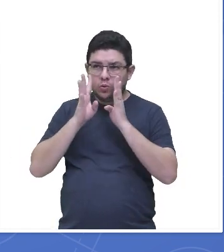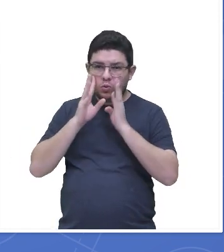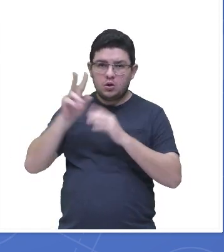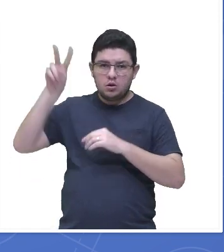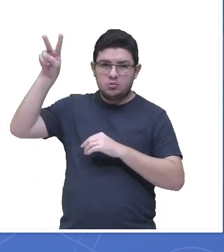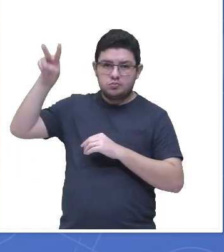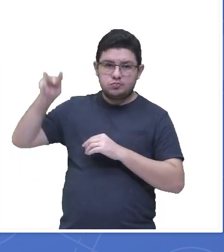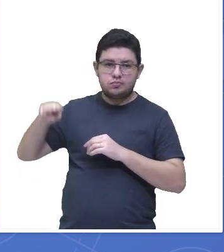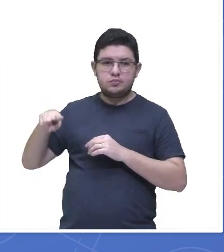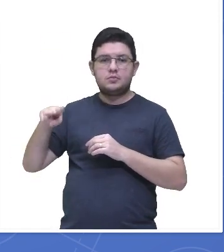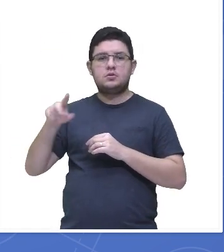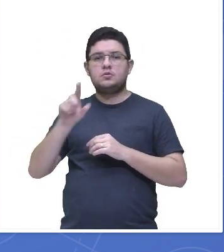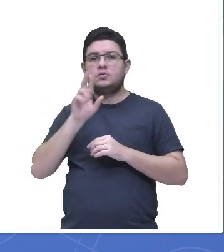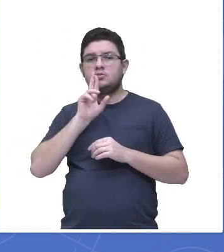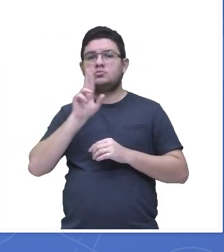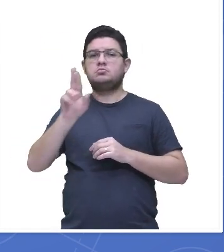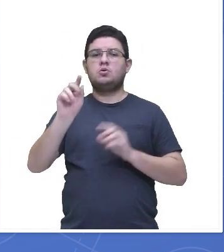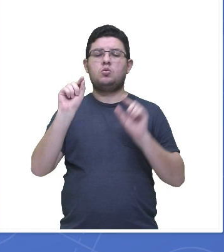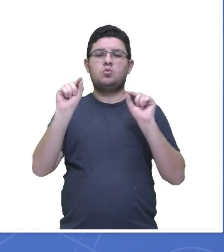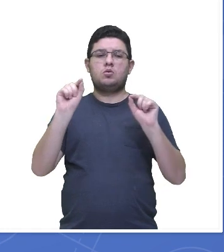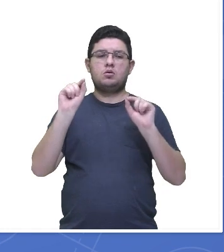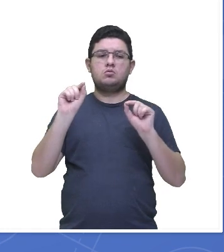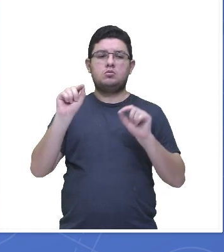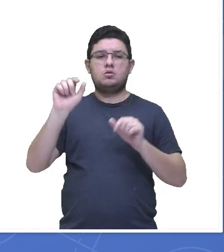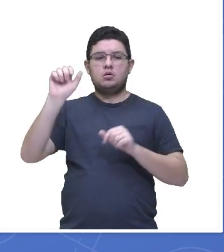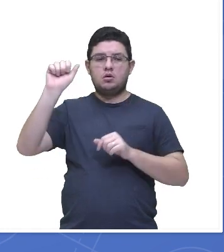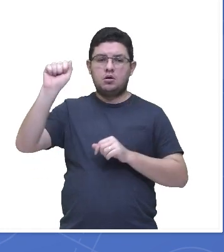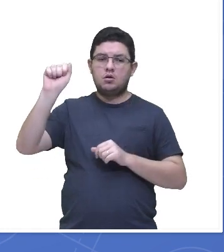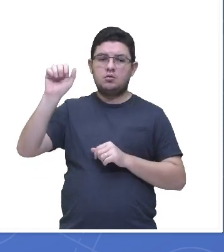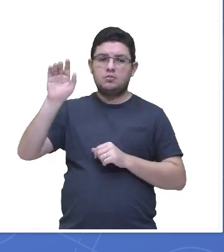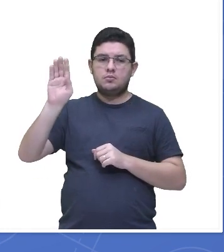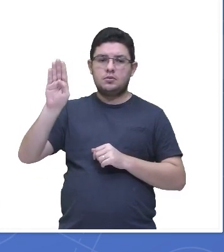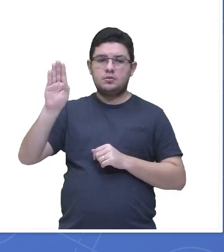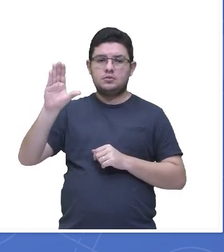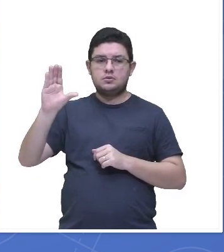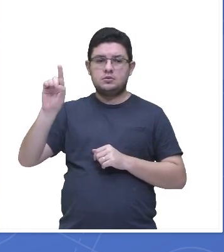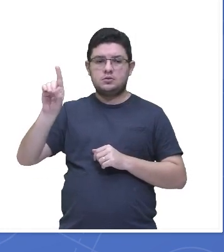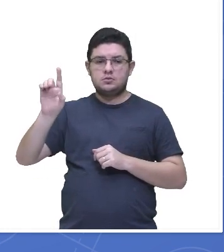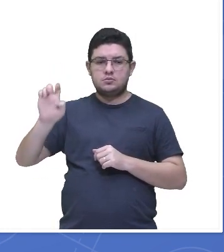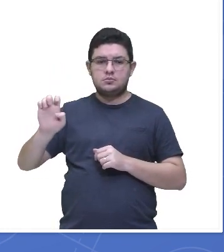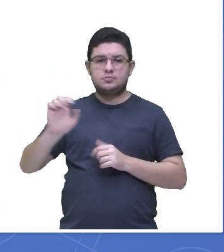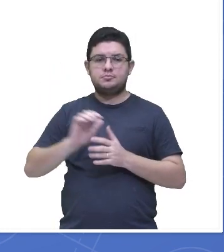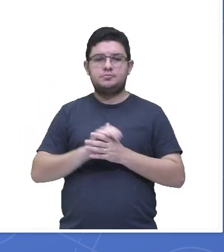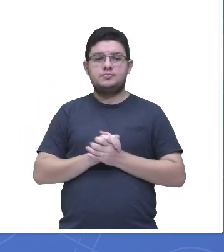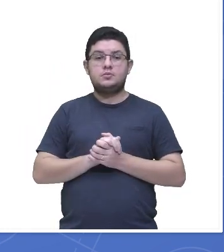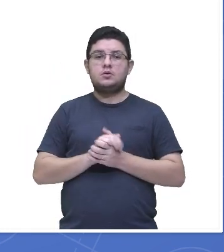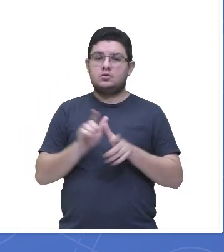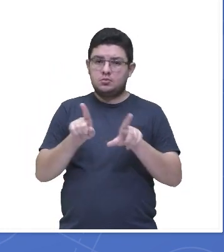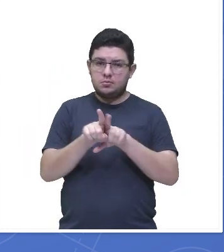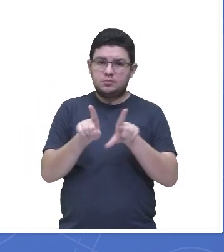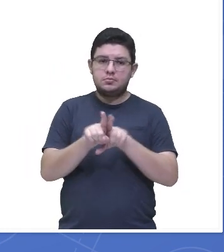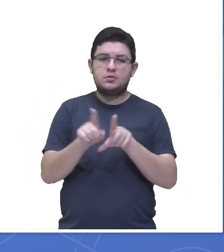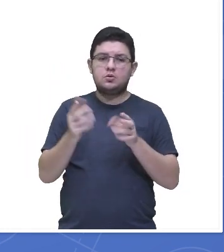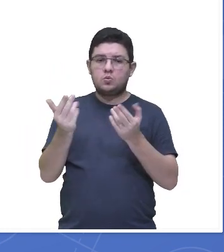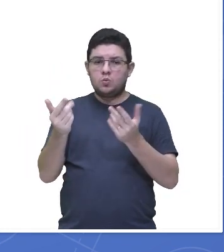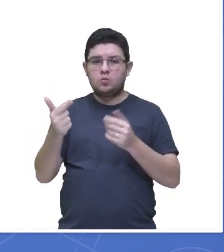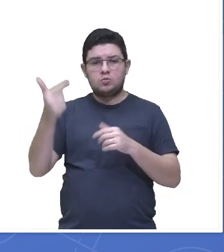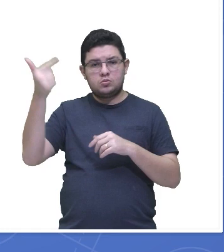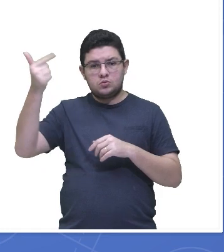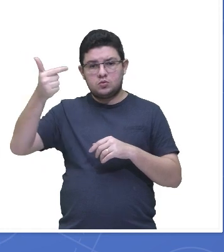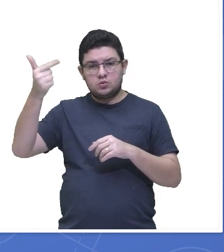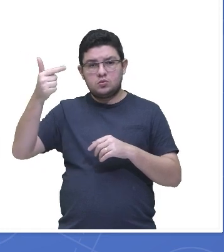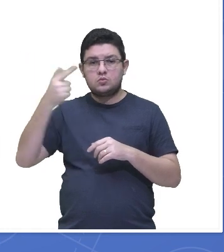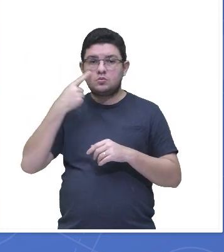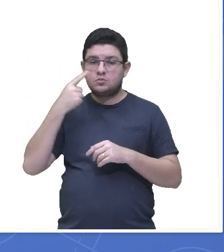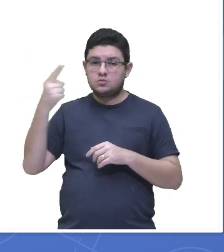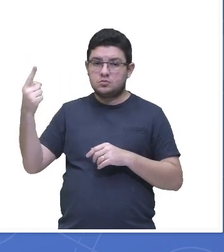a alternativa que você acha que é a correta para essa situação. Já na questão número 2, também a mesma dinâmica,